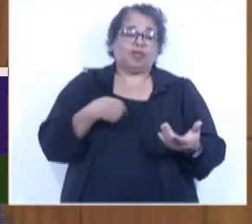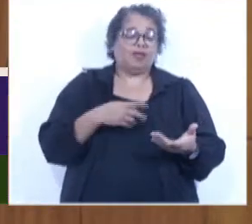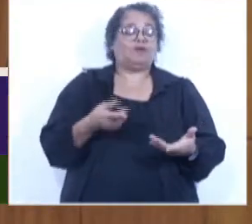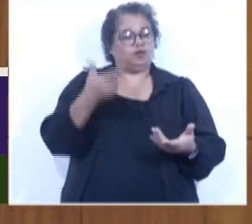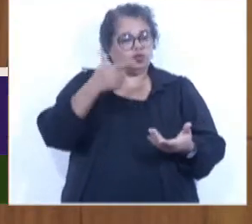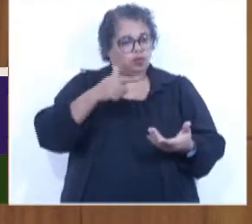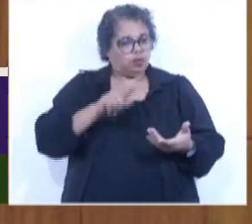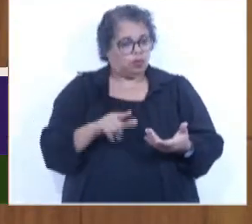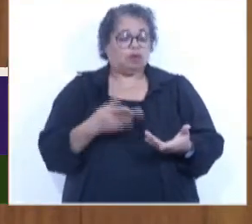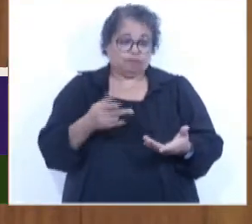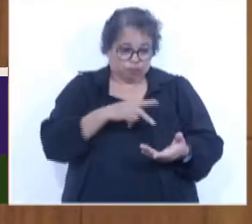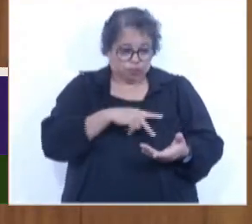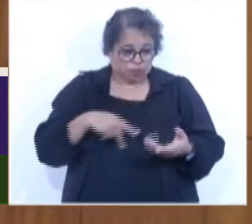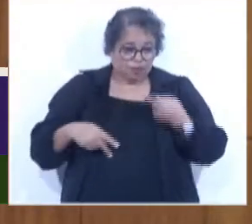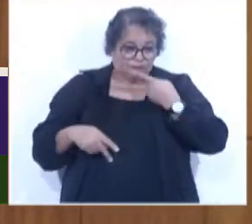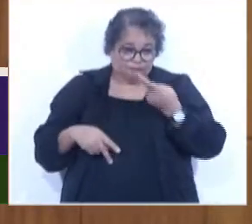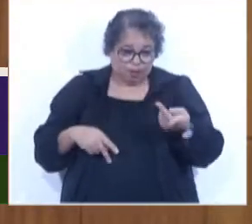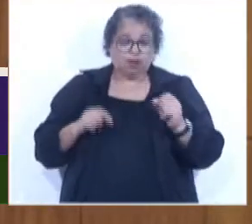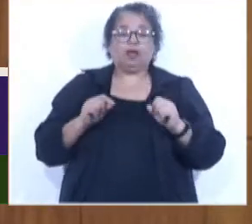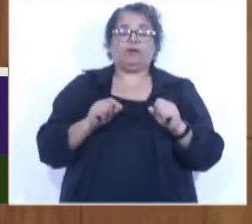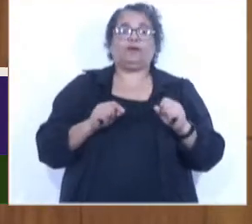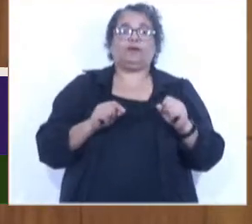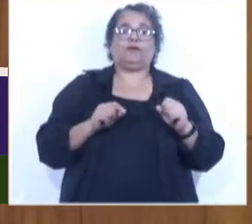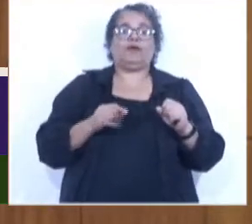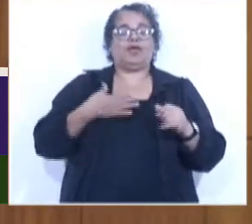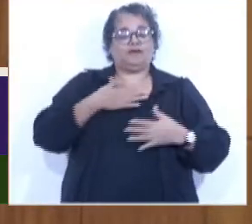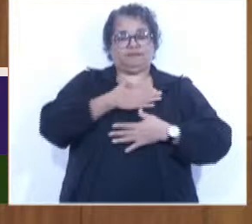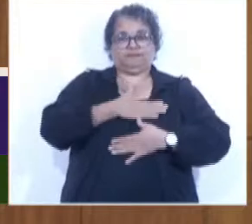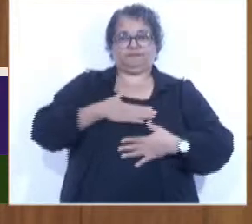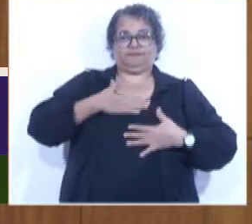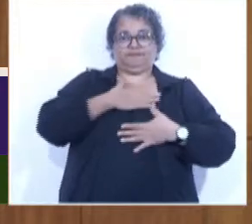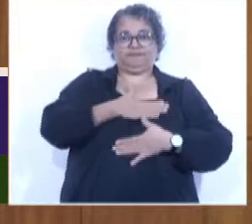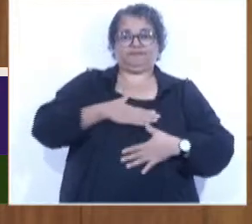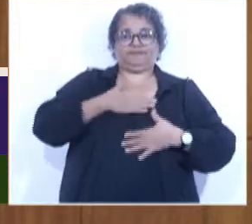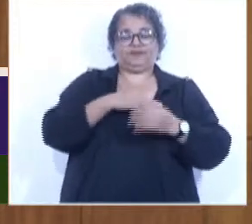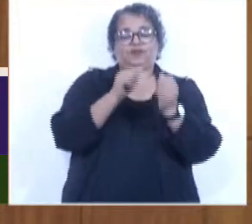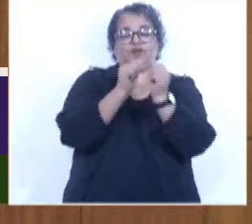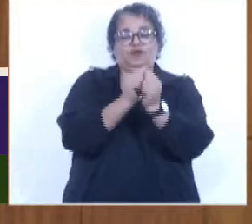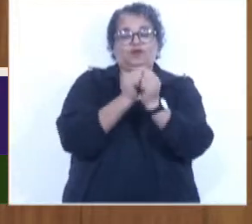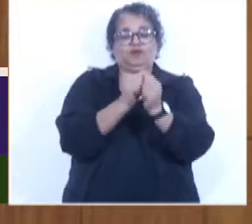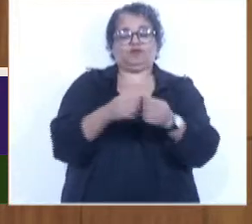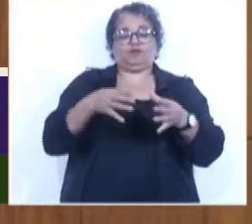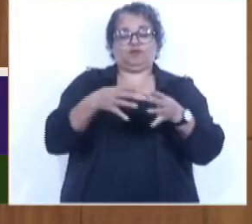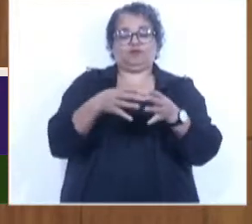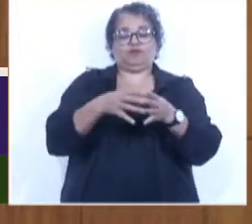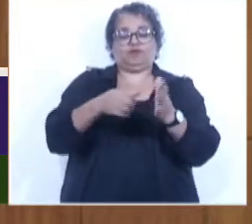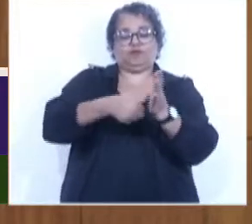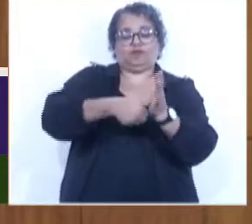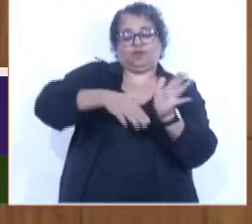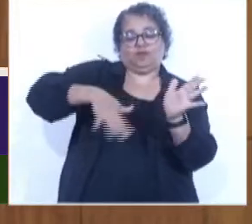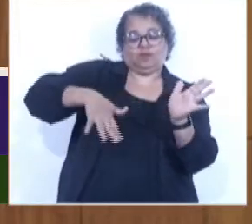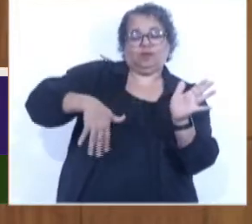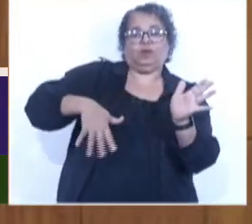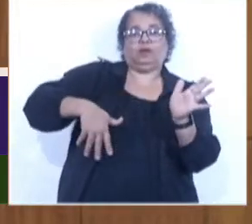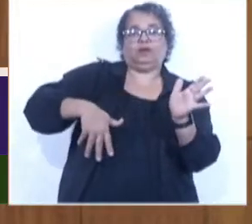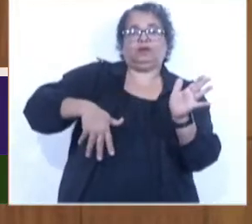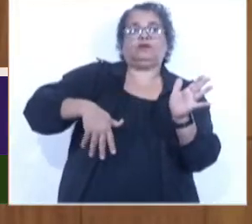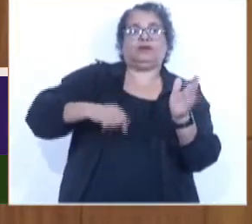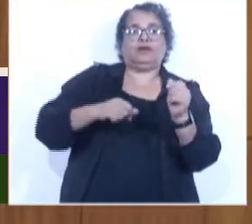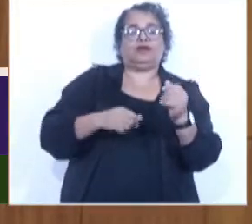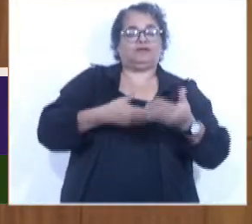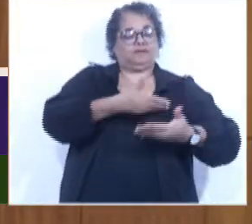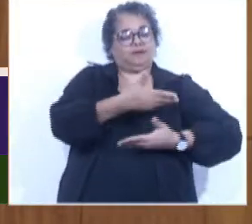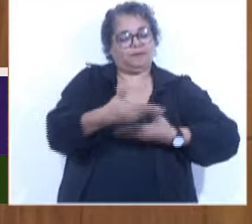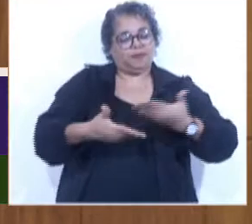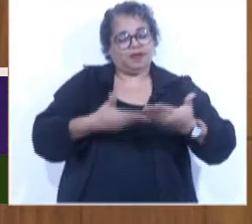uma vez senhor presidente então dizer da minha satisfação por poder estar sempre com Praia Clube por ser Praiano e compartilhar